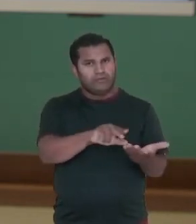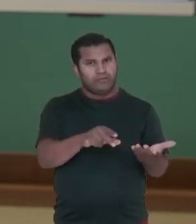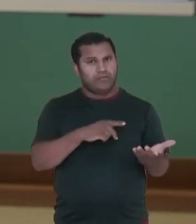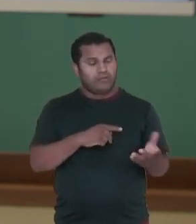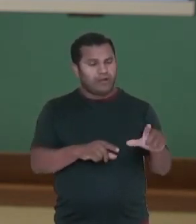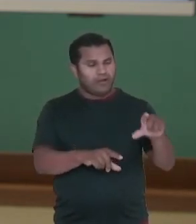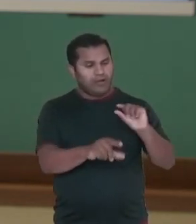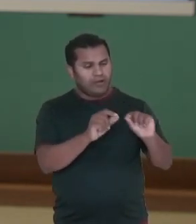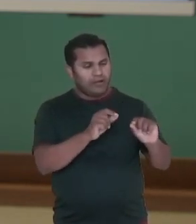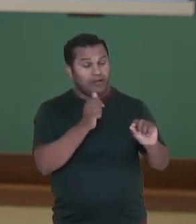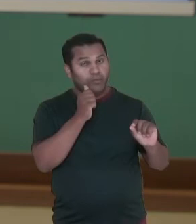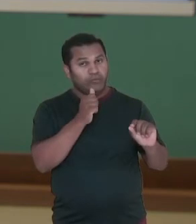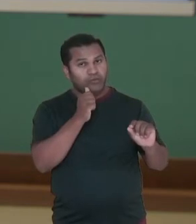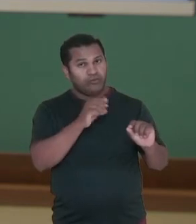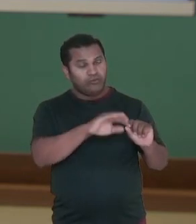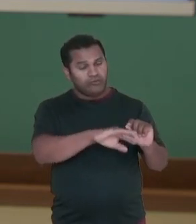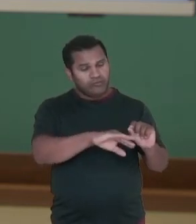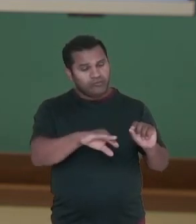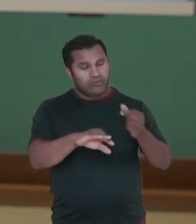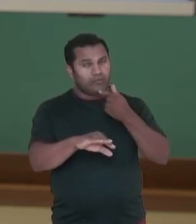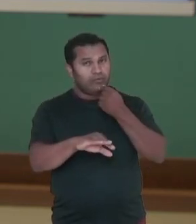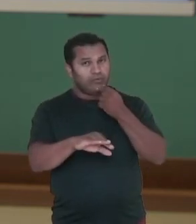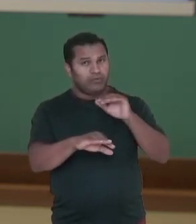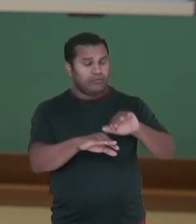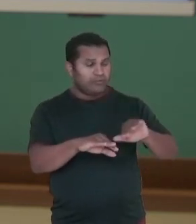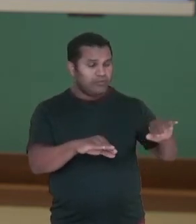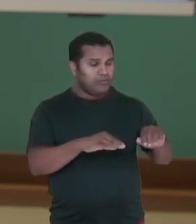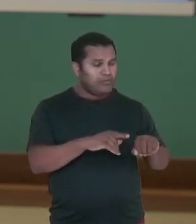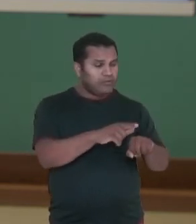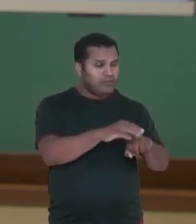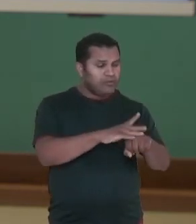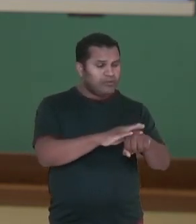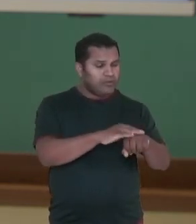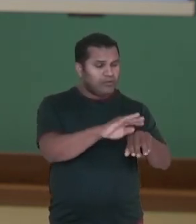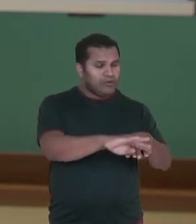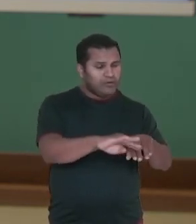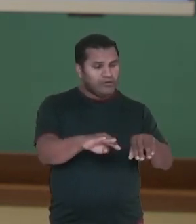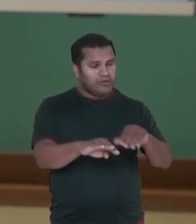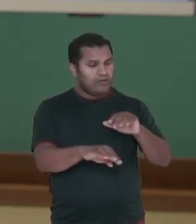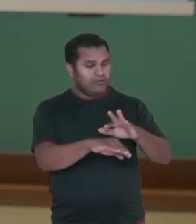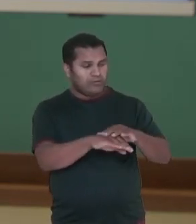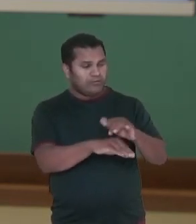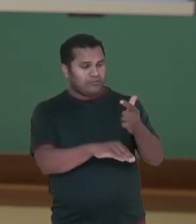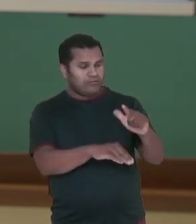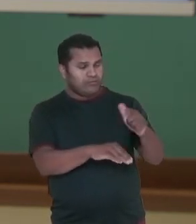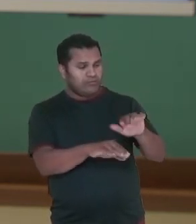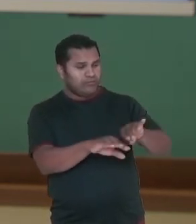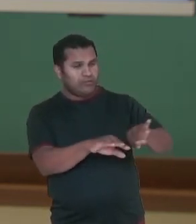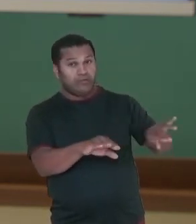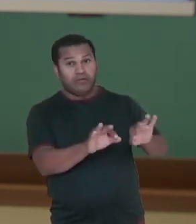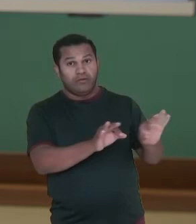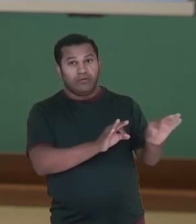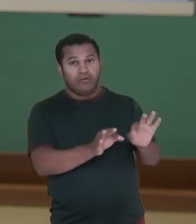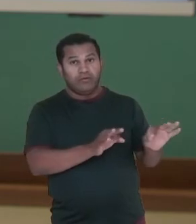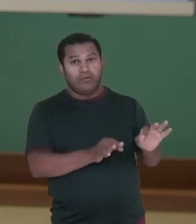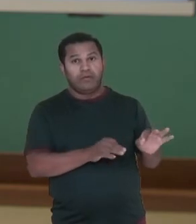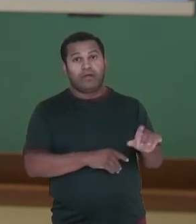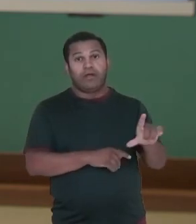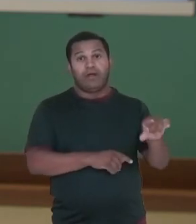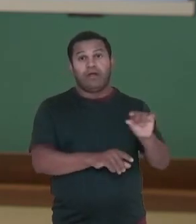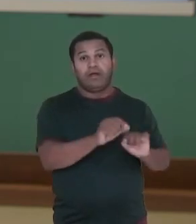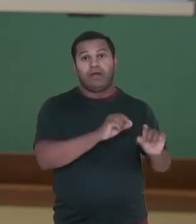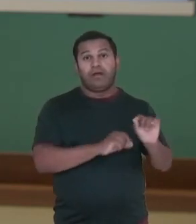os embriões que estão viáveis, que estão com aquela característica, né? Então, seleciono esses embriões. E